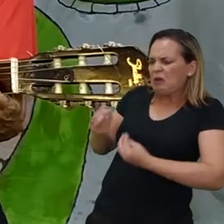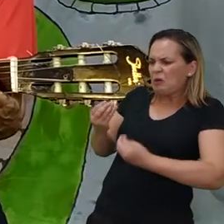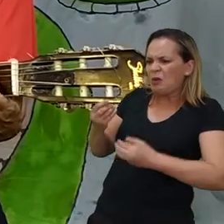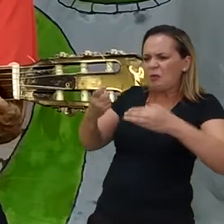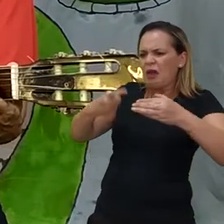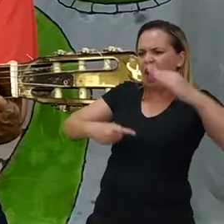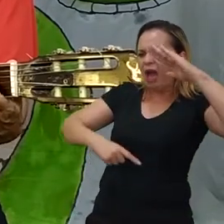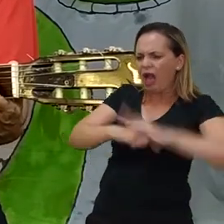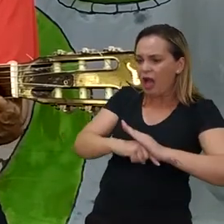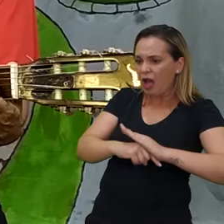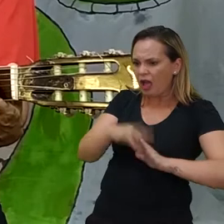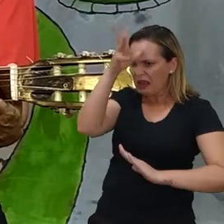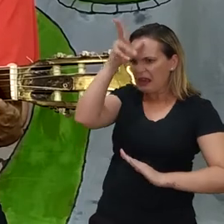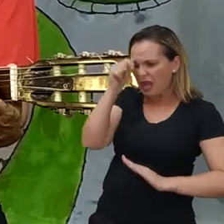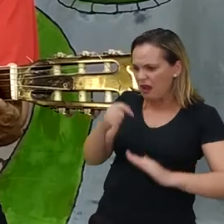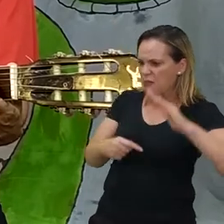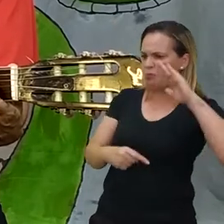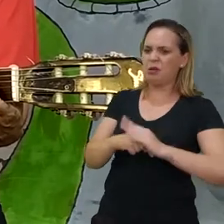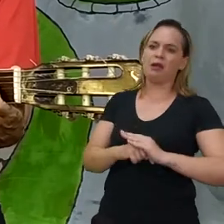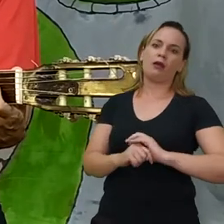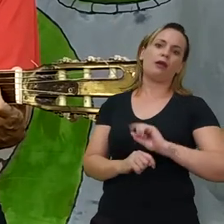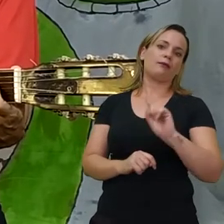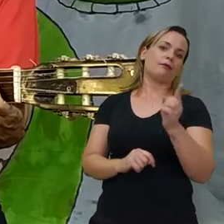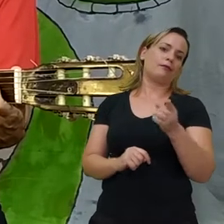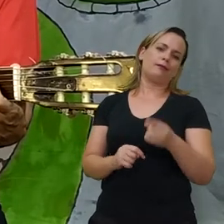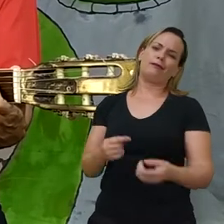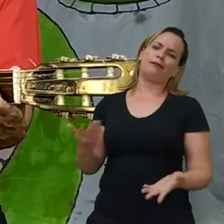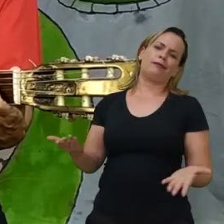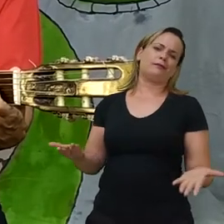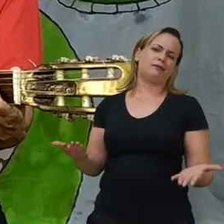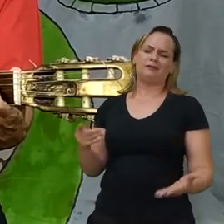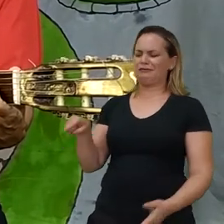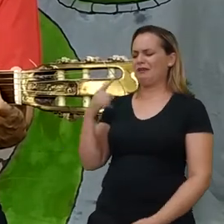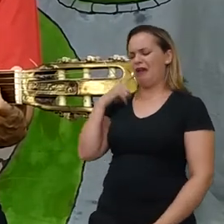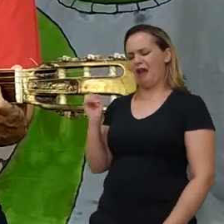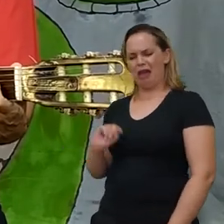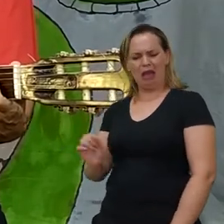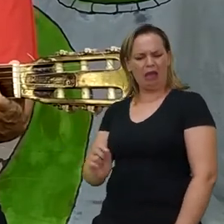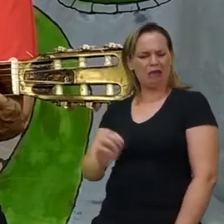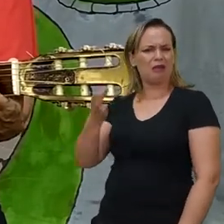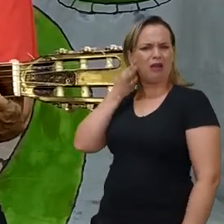pega galinha? Pega galinho. Era só o que me faltava. Que ratinho mais